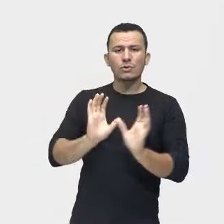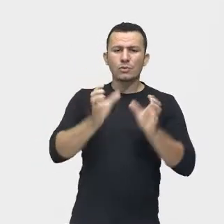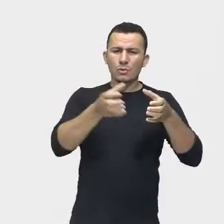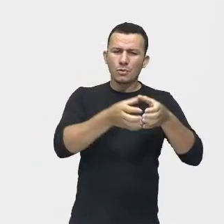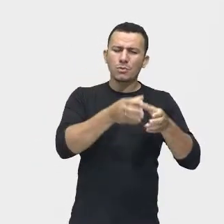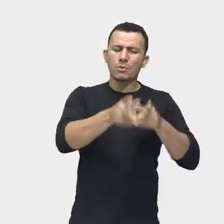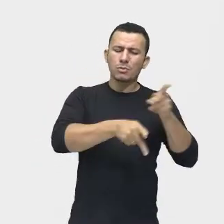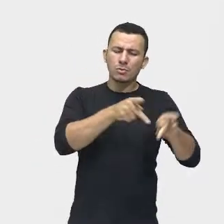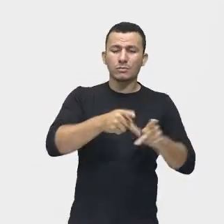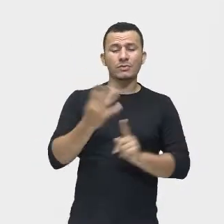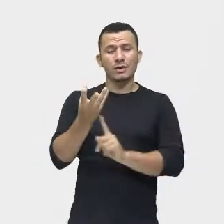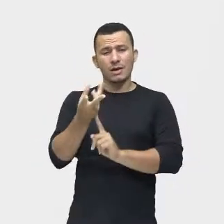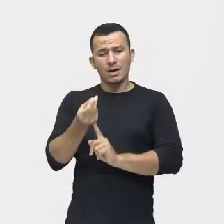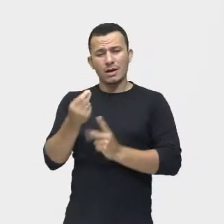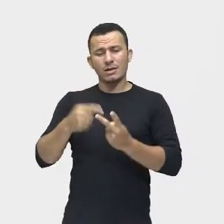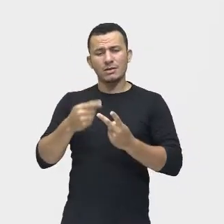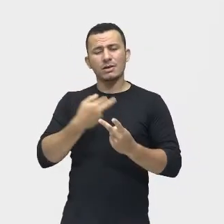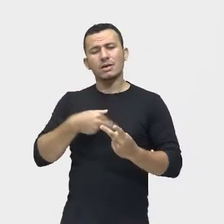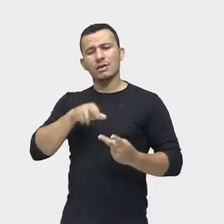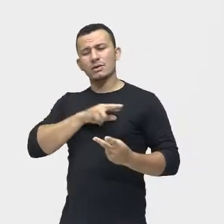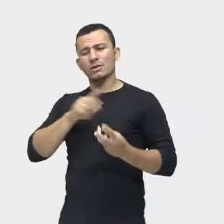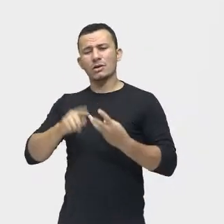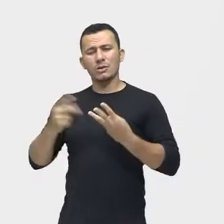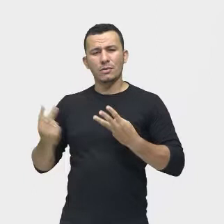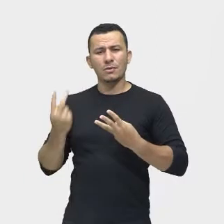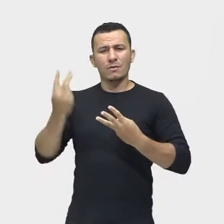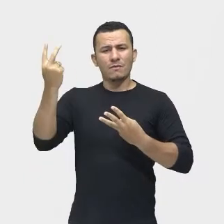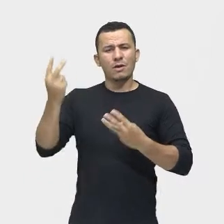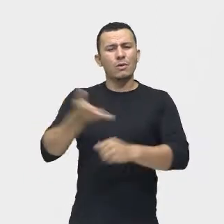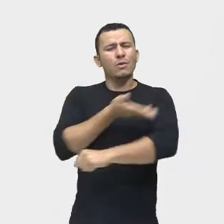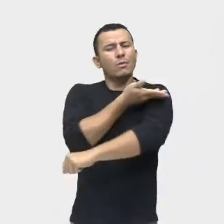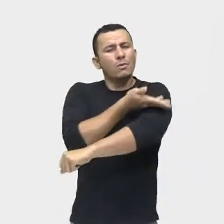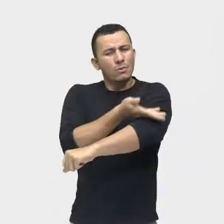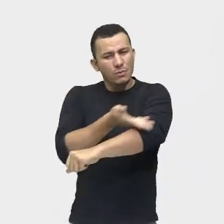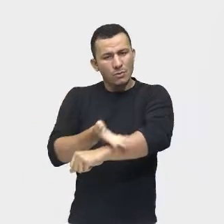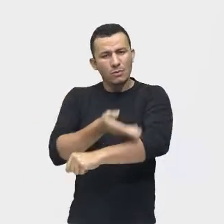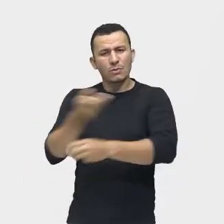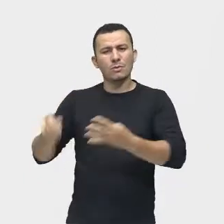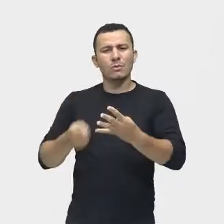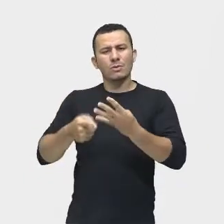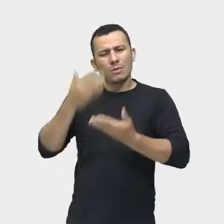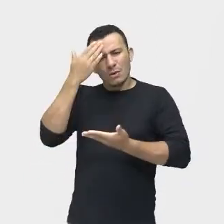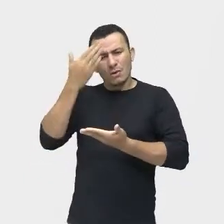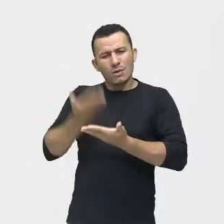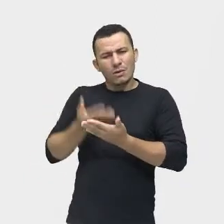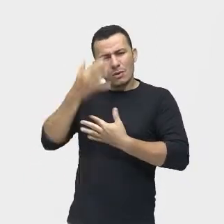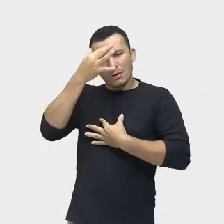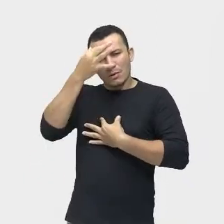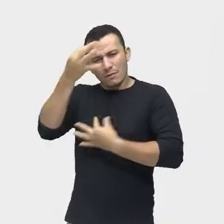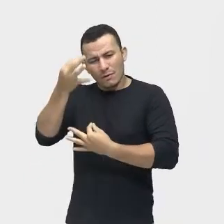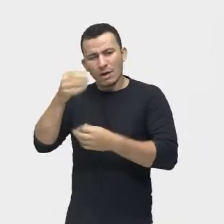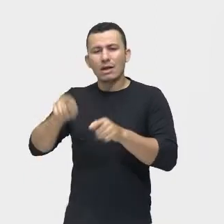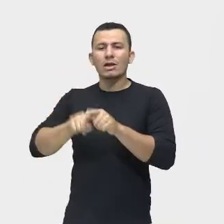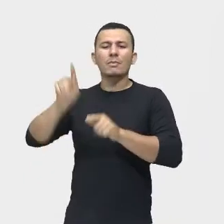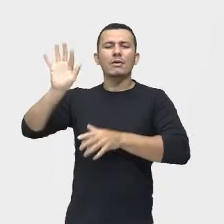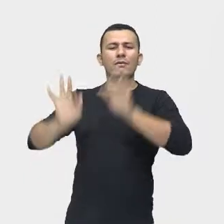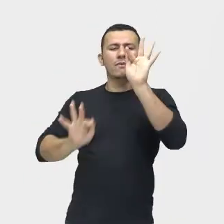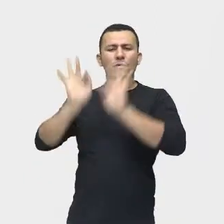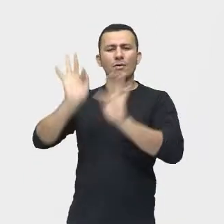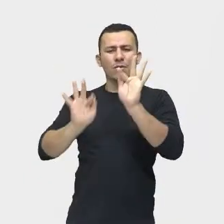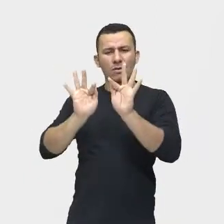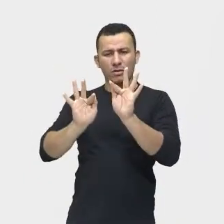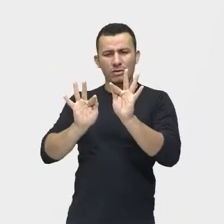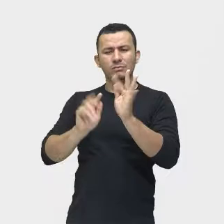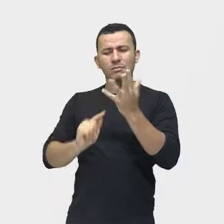arte, a religião, os valores, os costumes, as crenças e o folclore. Muito bem, vamos dar